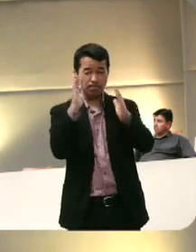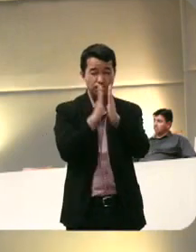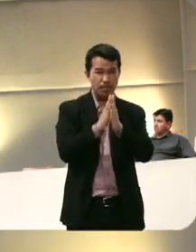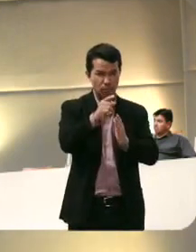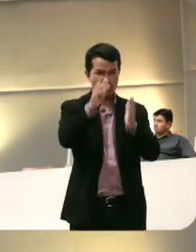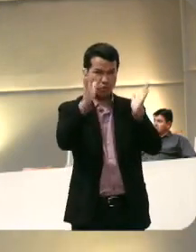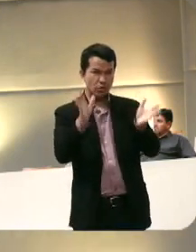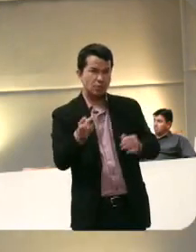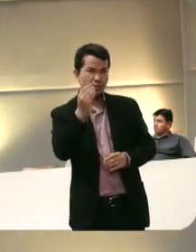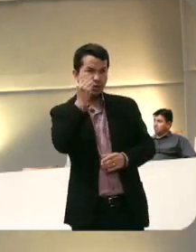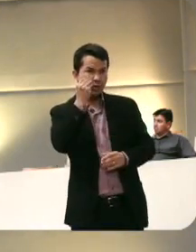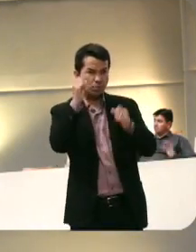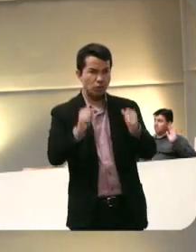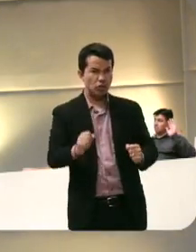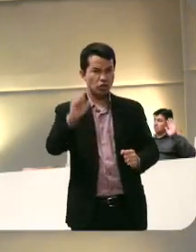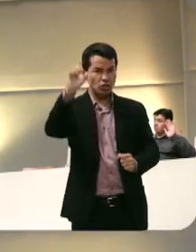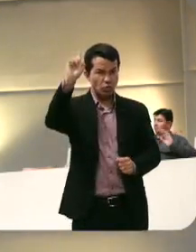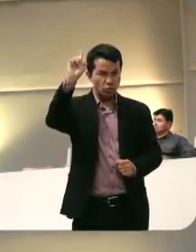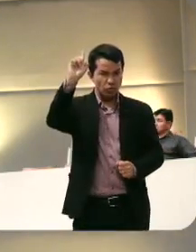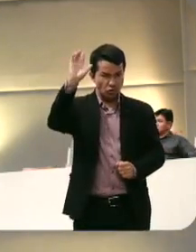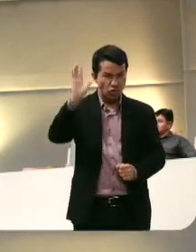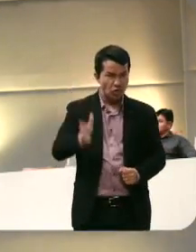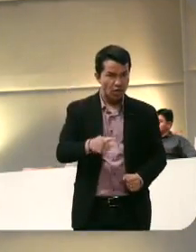de Deus em suas vidas? Levantem as mãos.